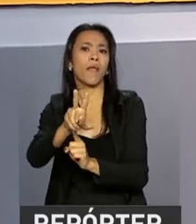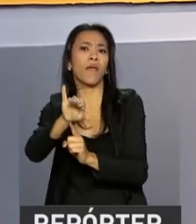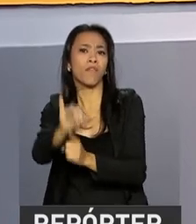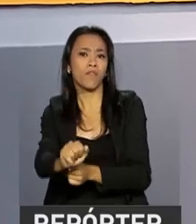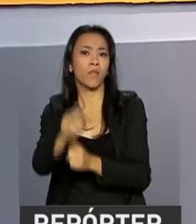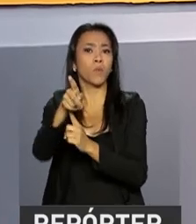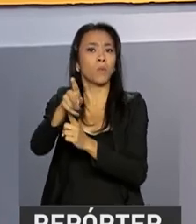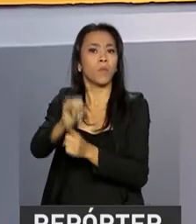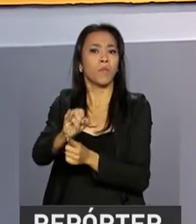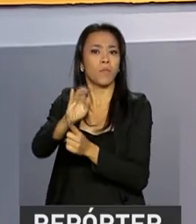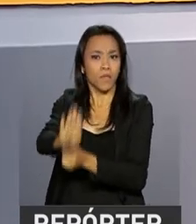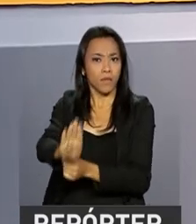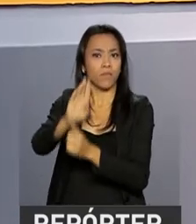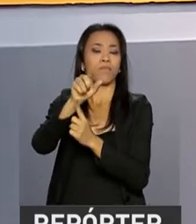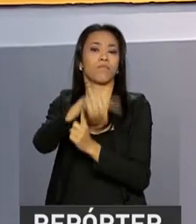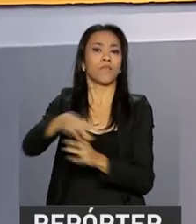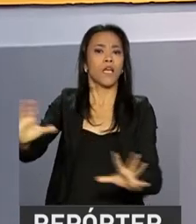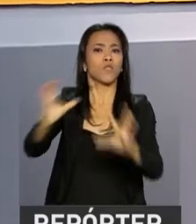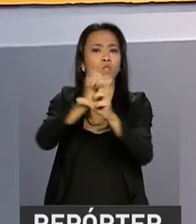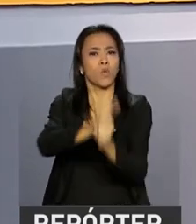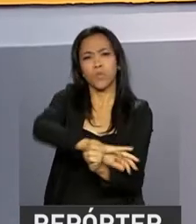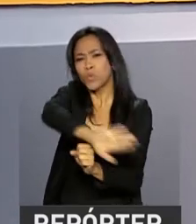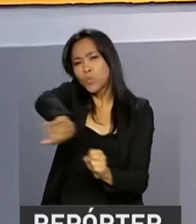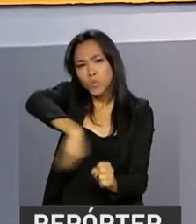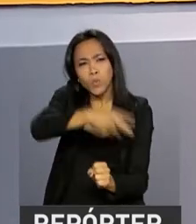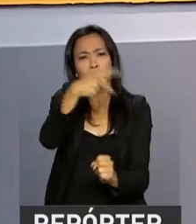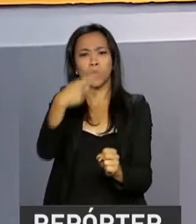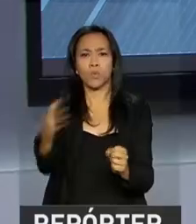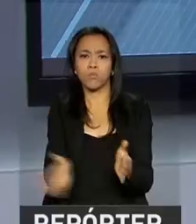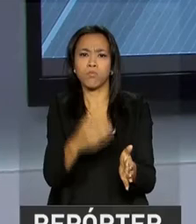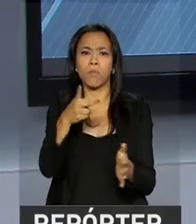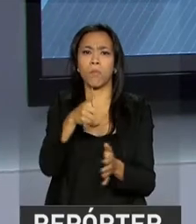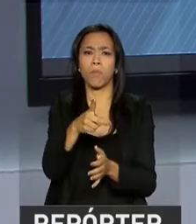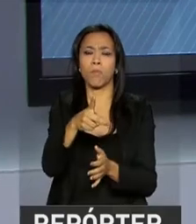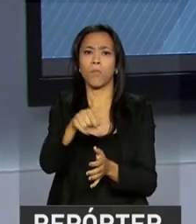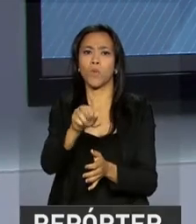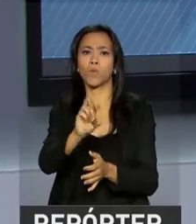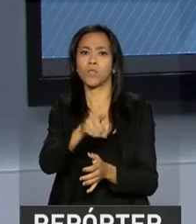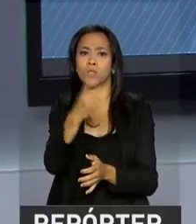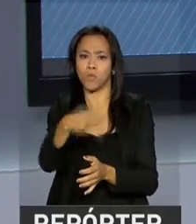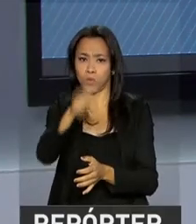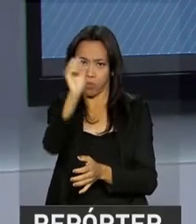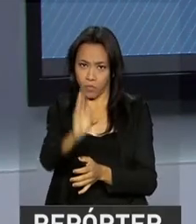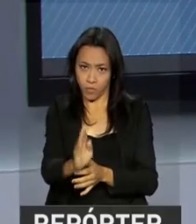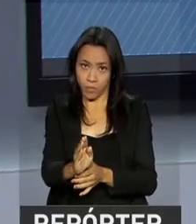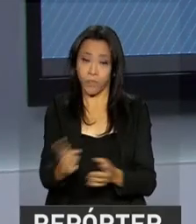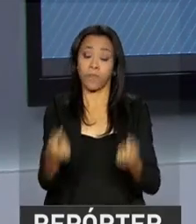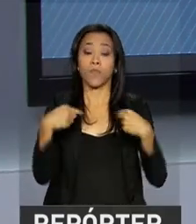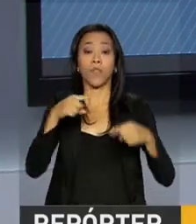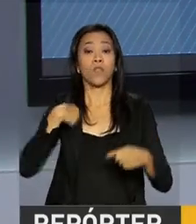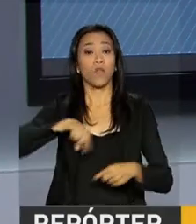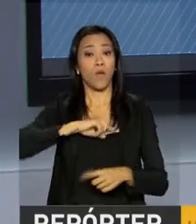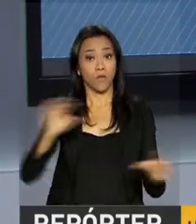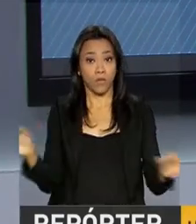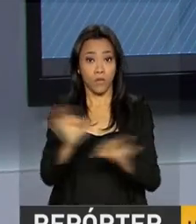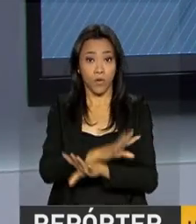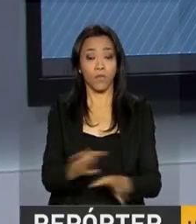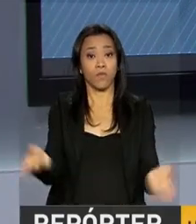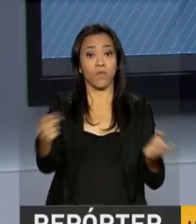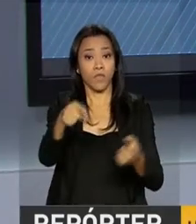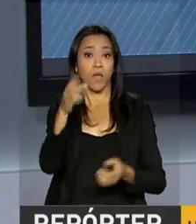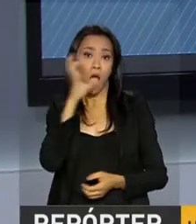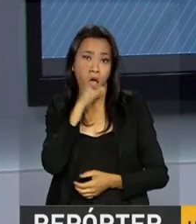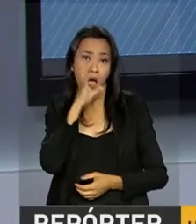é a soma de todos os bens e serviços produzidos no país e nós ficamos por aqui acompanhe nossa programação